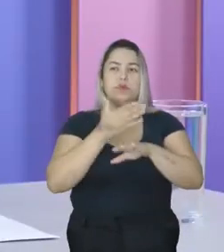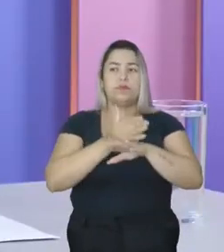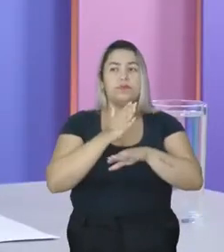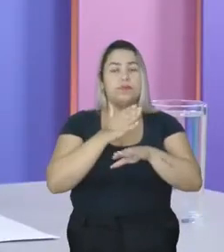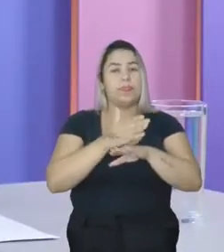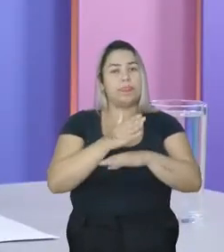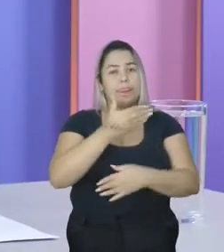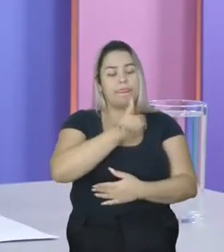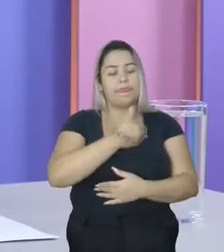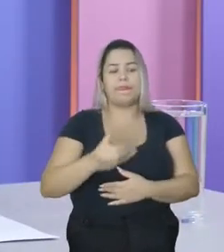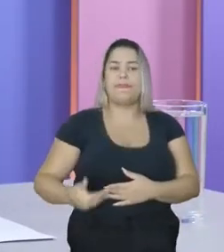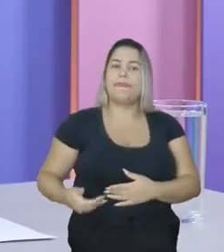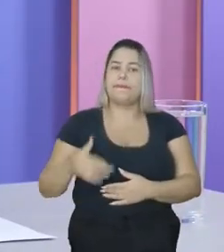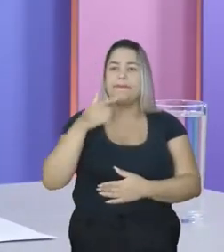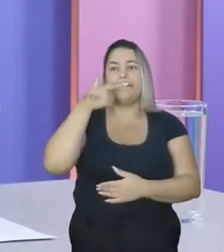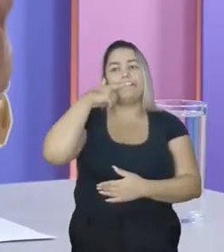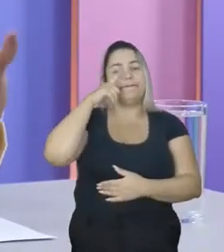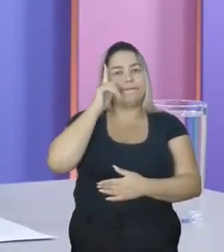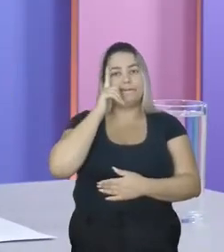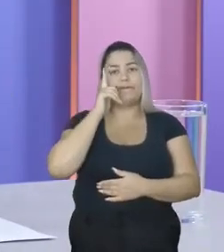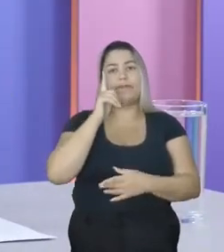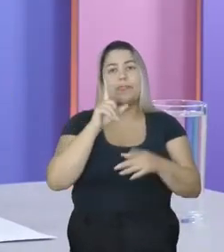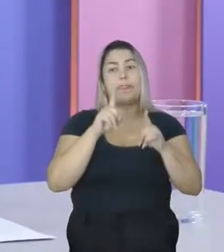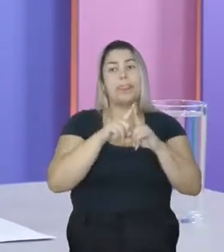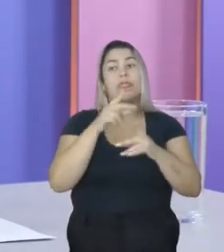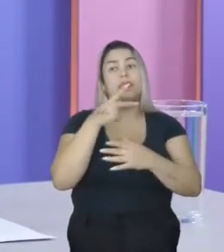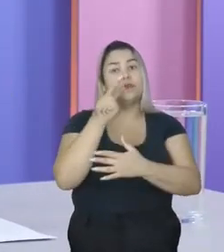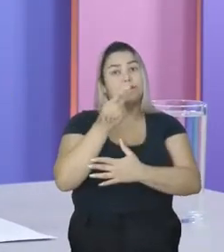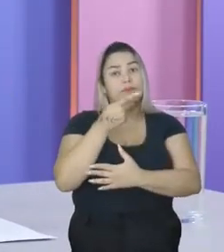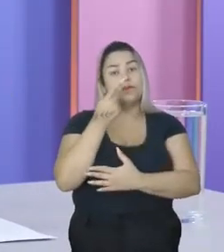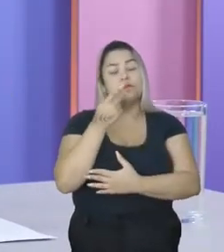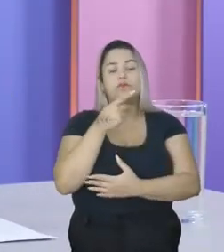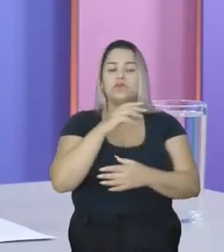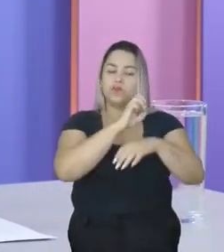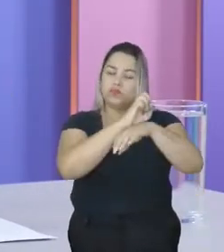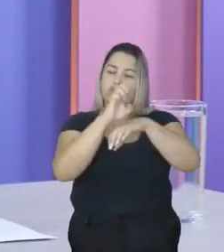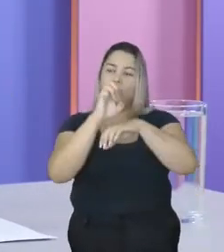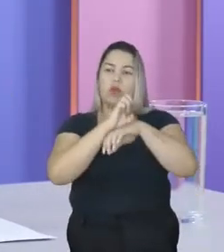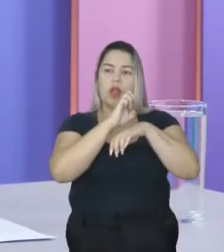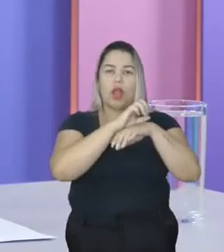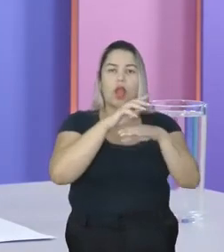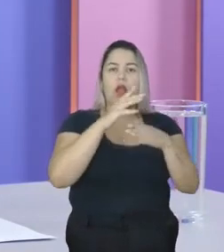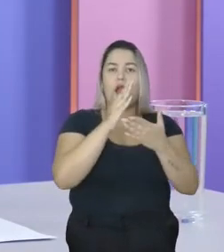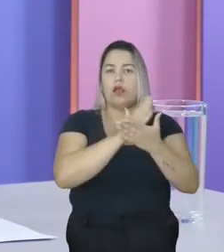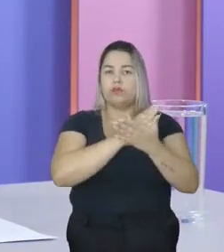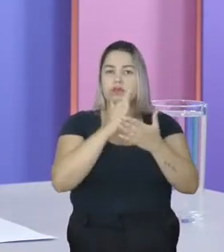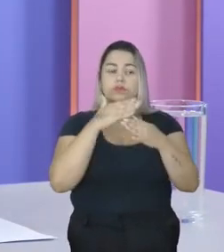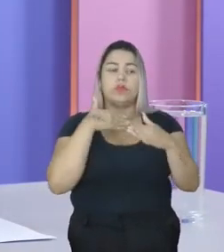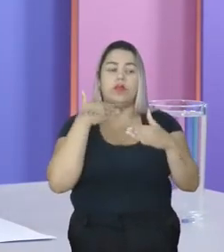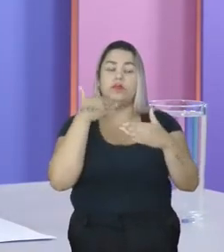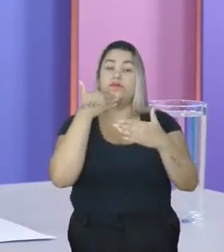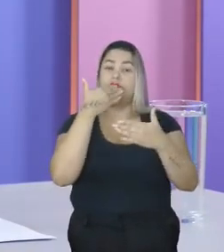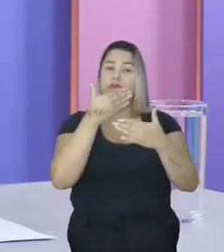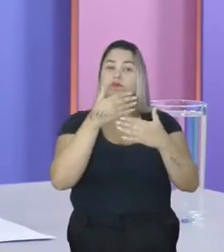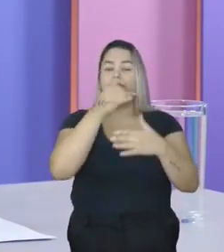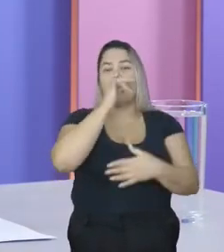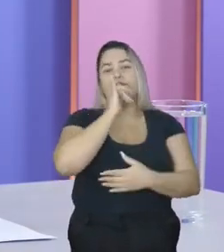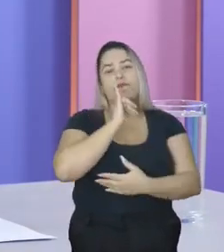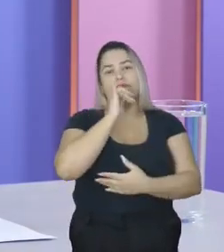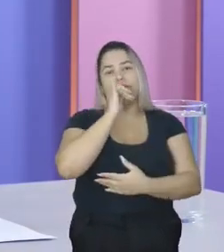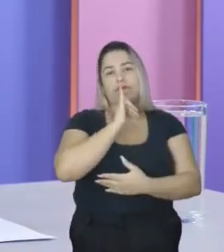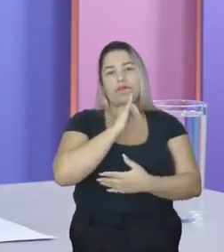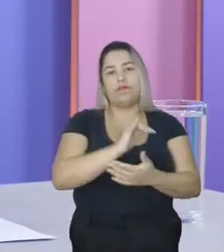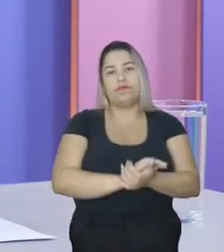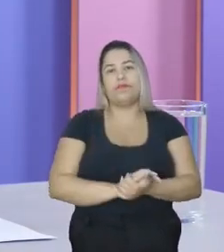o governo anterior, também tivemos nos estados alguns avanços, né? Por exemplo,